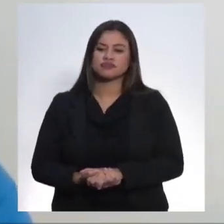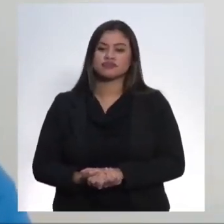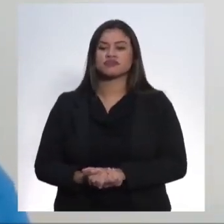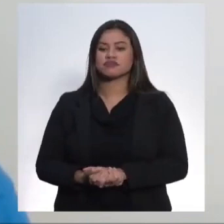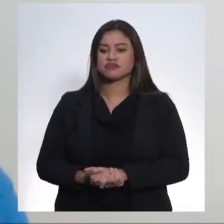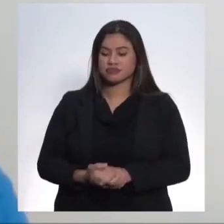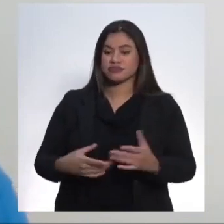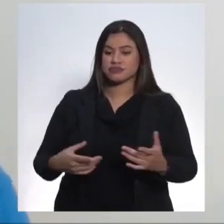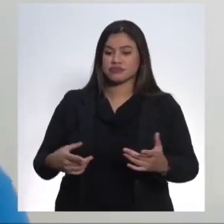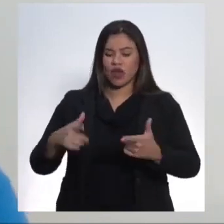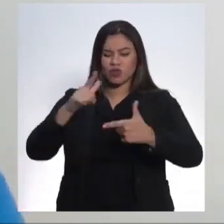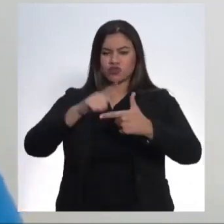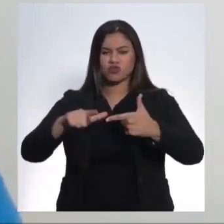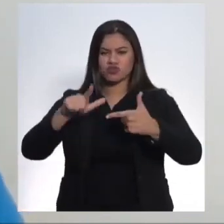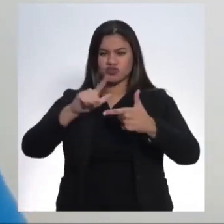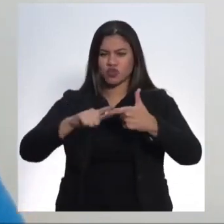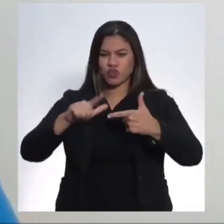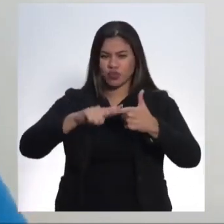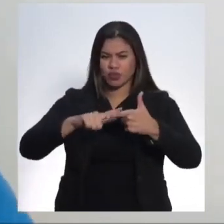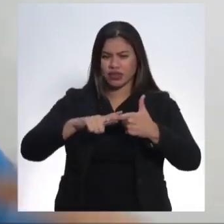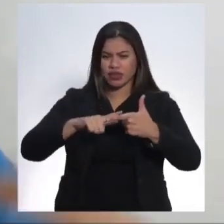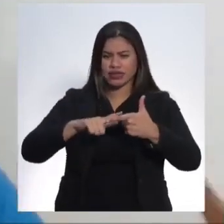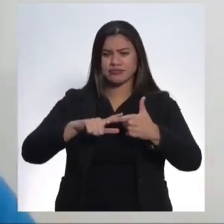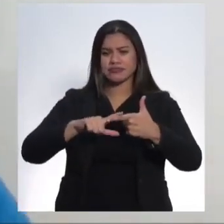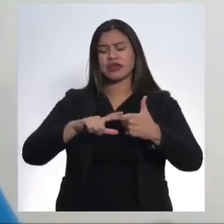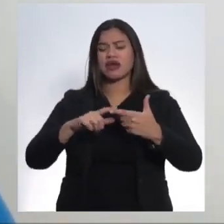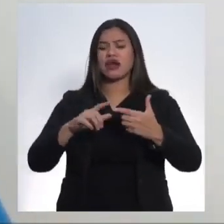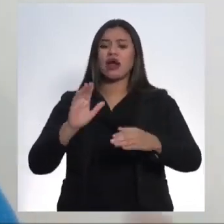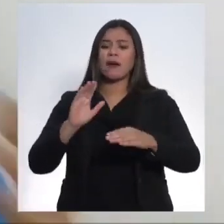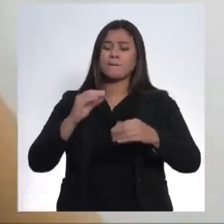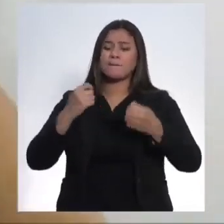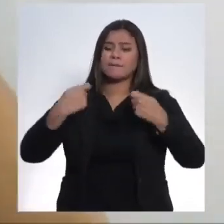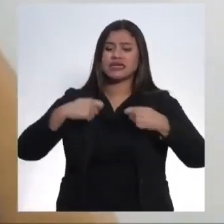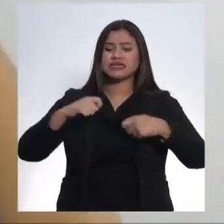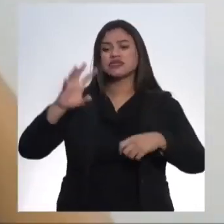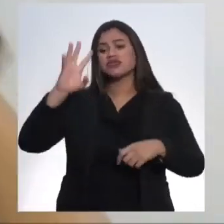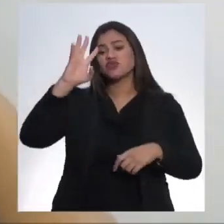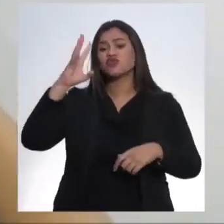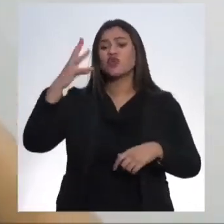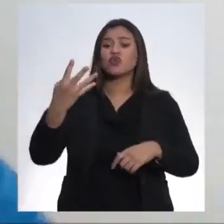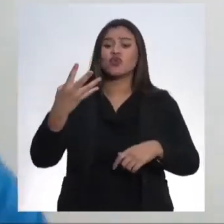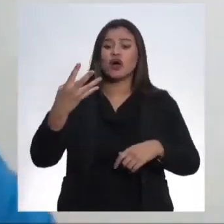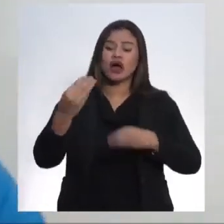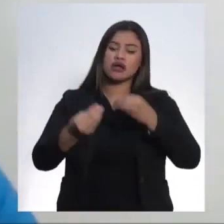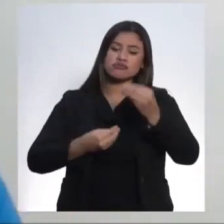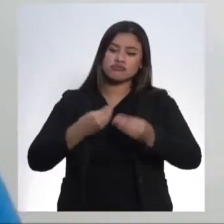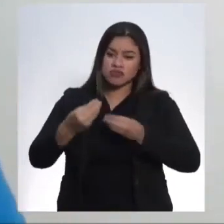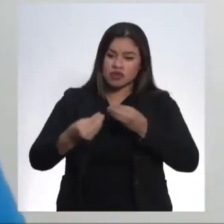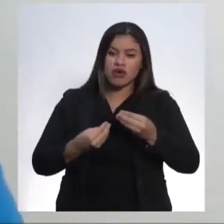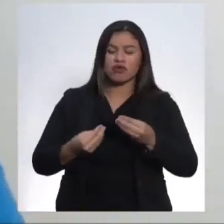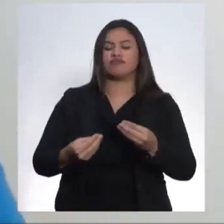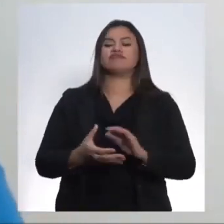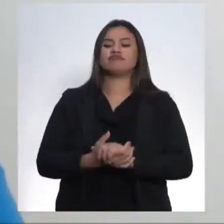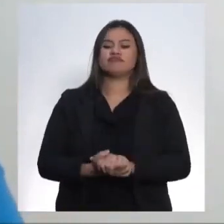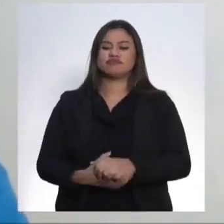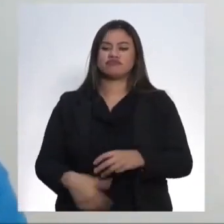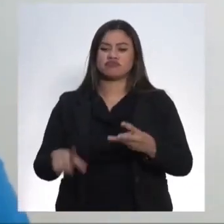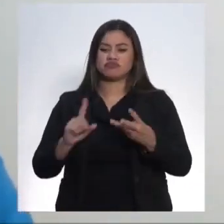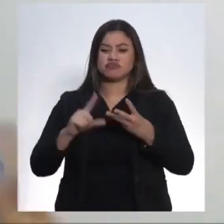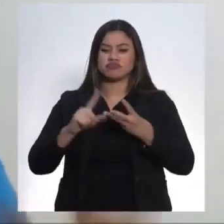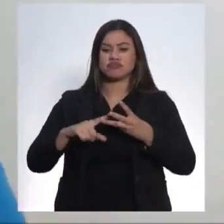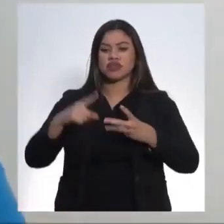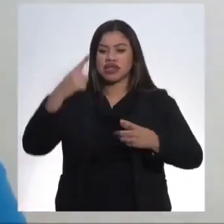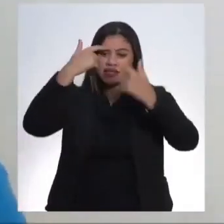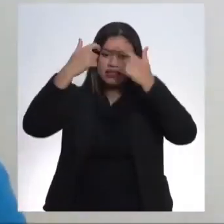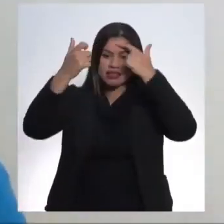Definir um problema para o qual se deseja desenvolver uma solução ou um produto, ter ideias do que se pode